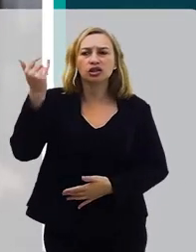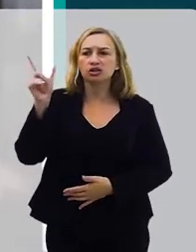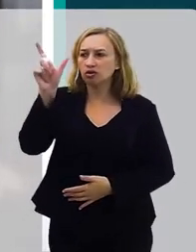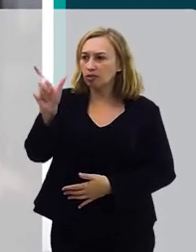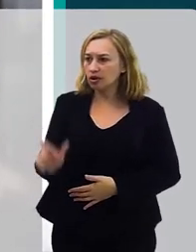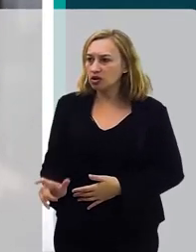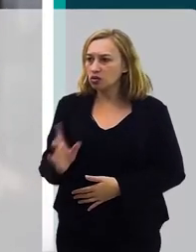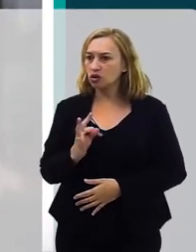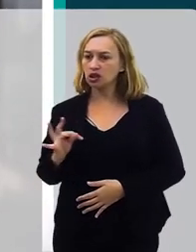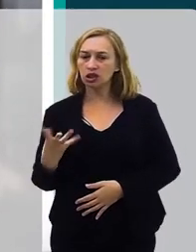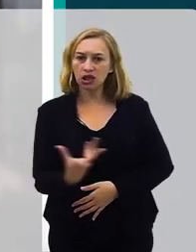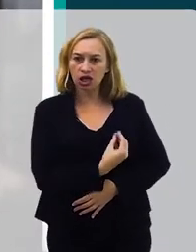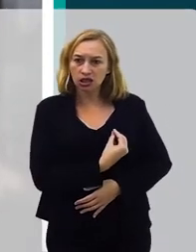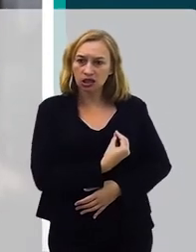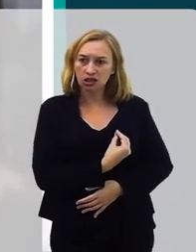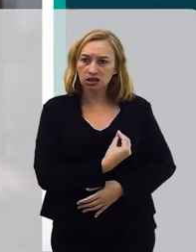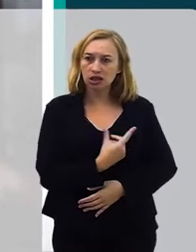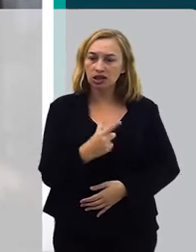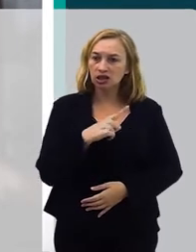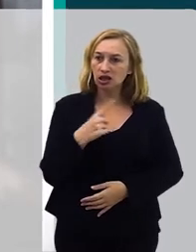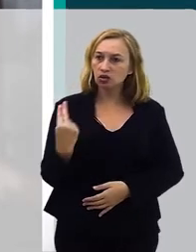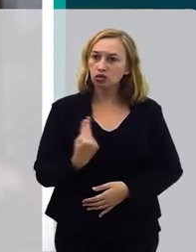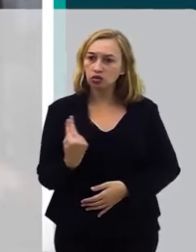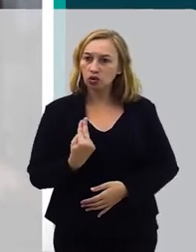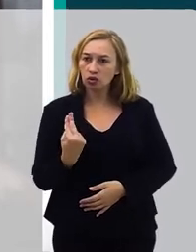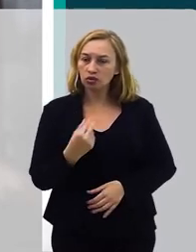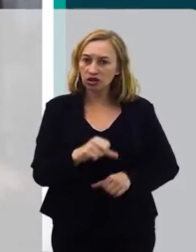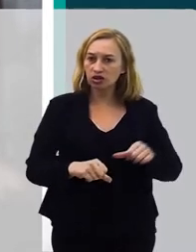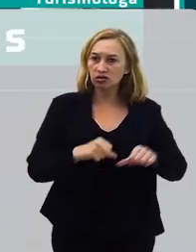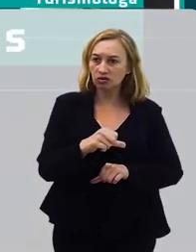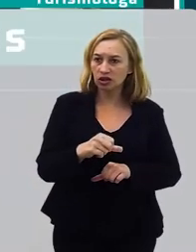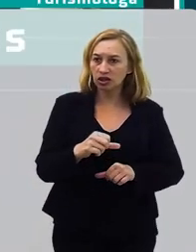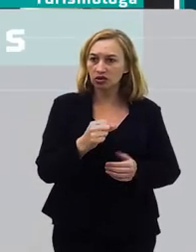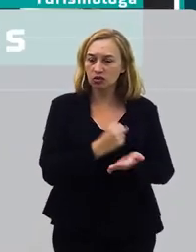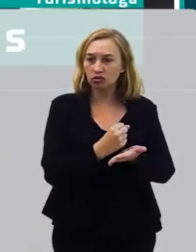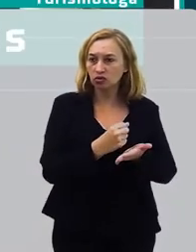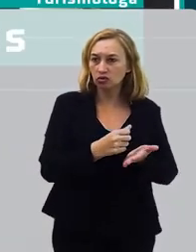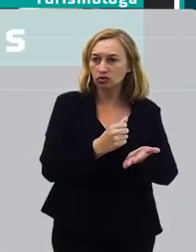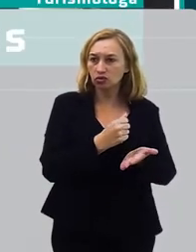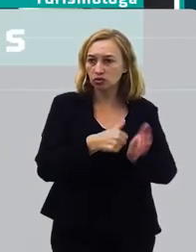para uma pessoa trans retificar o nome e o gênero no documento?